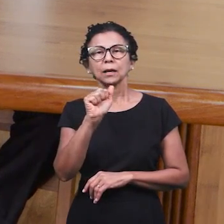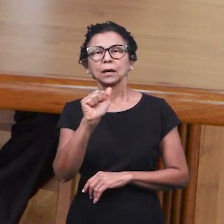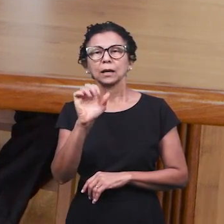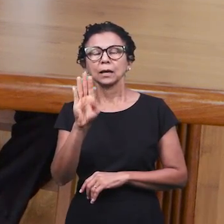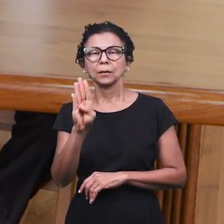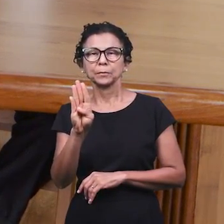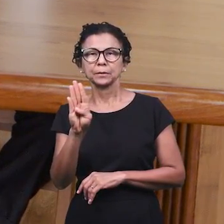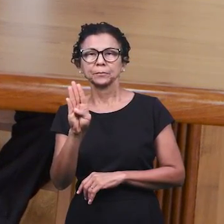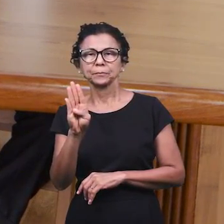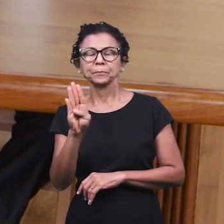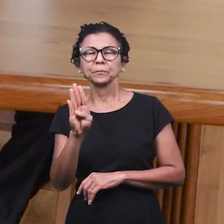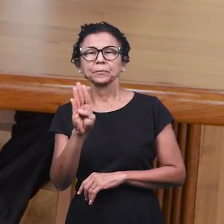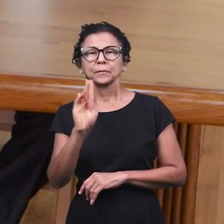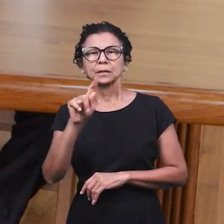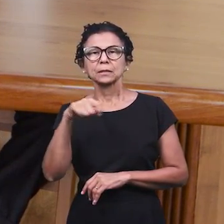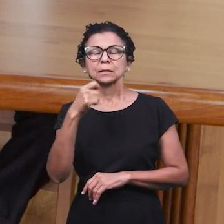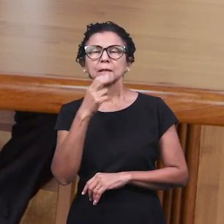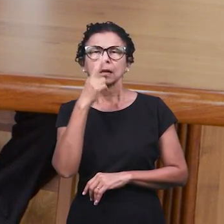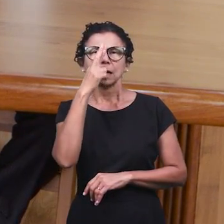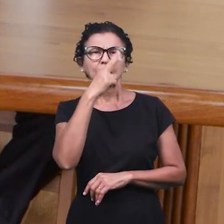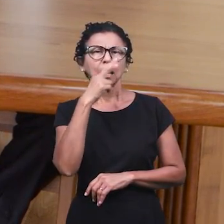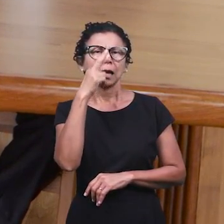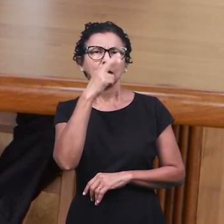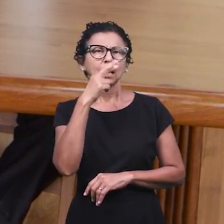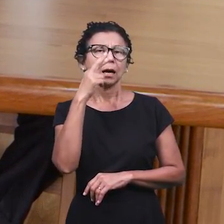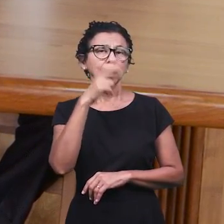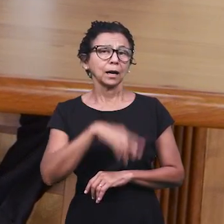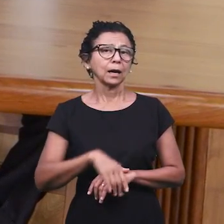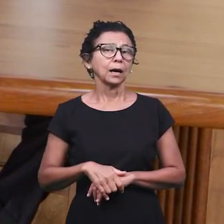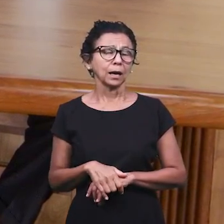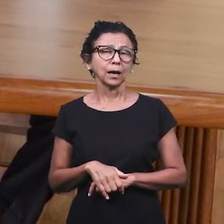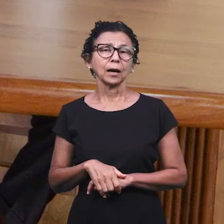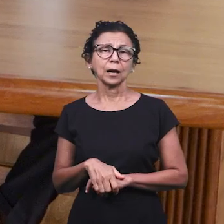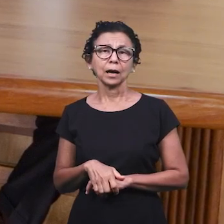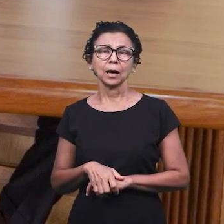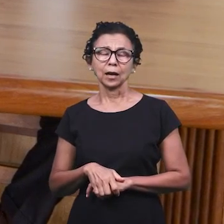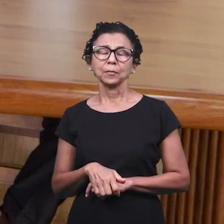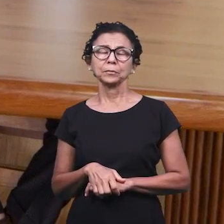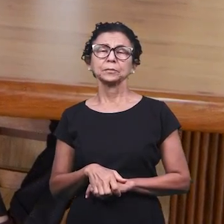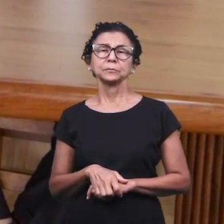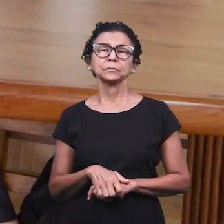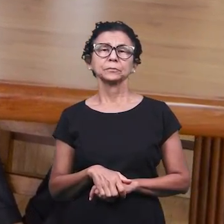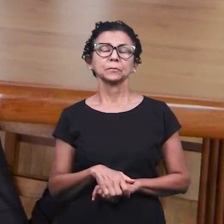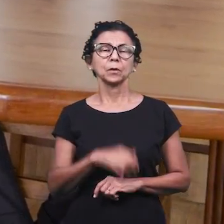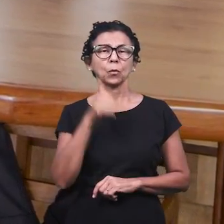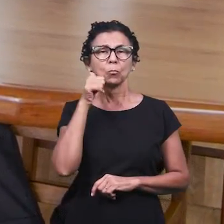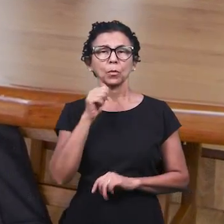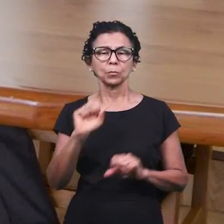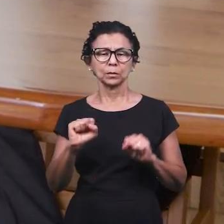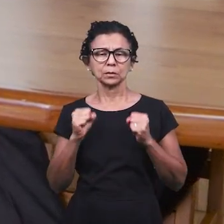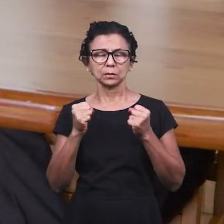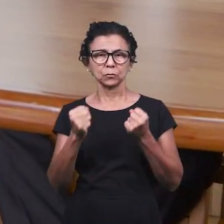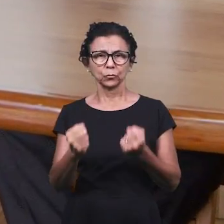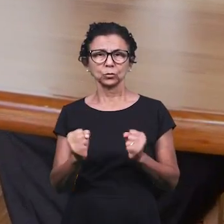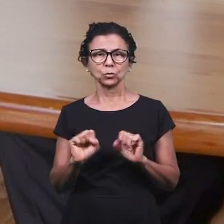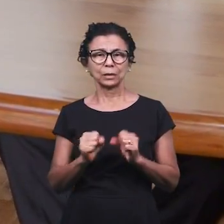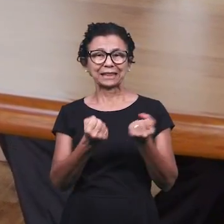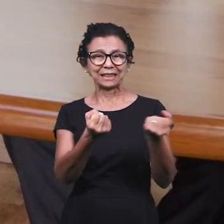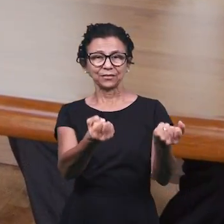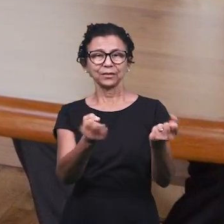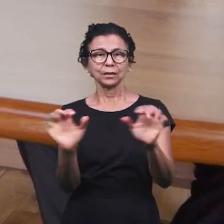estamos anunciando a cada dia, a cada momento, que é Maranata, ora vem Senhor Jesus. Eu me despeço aqui